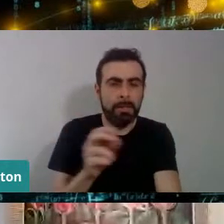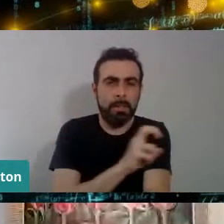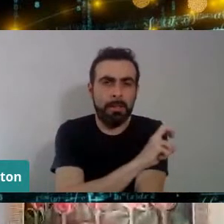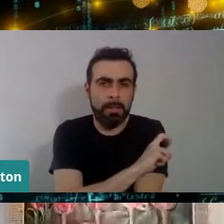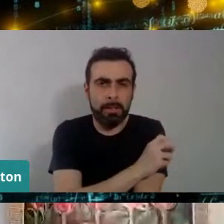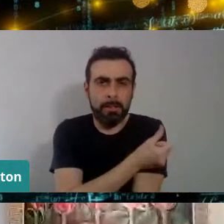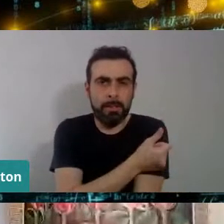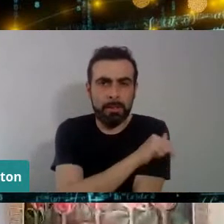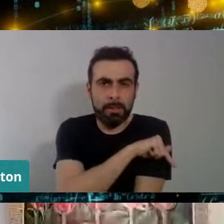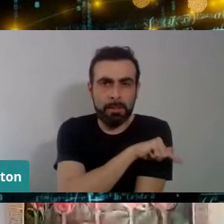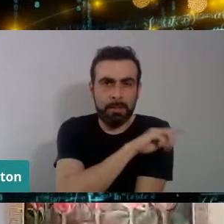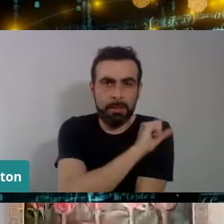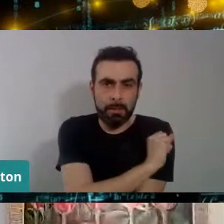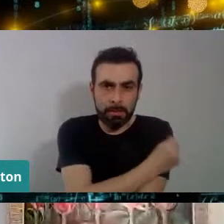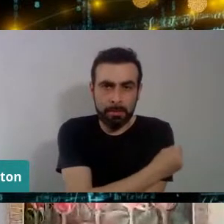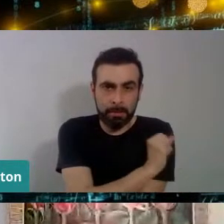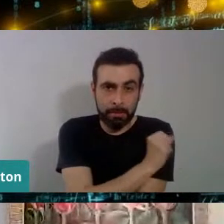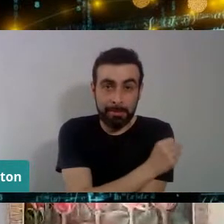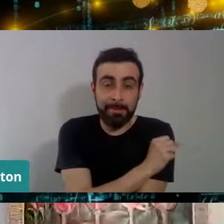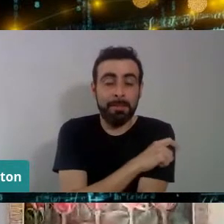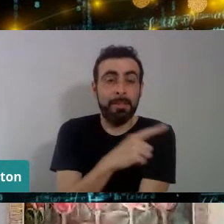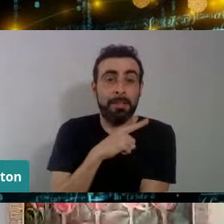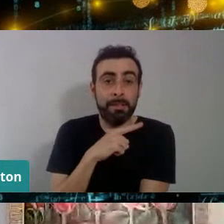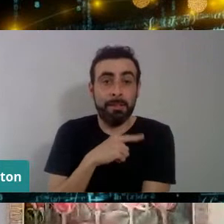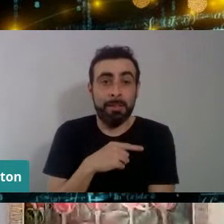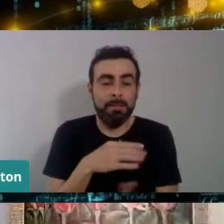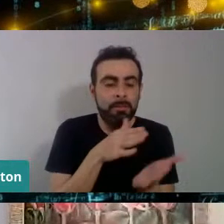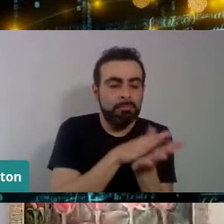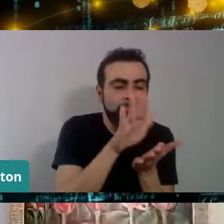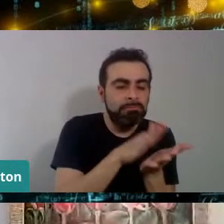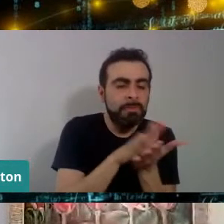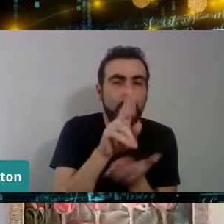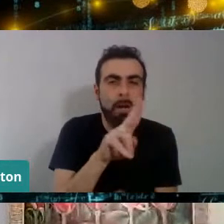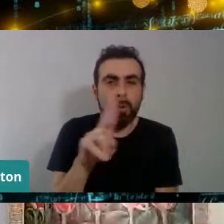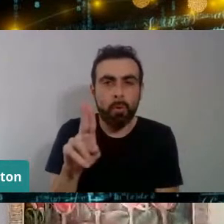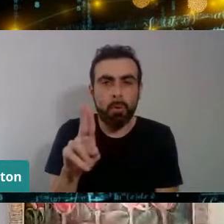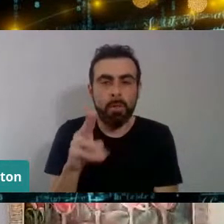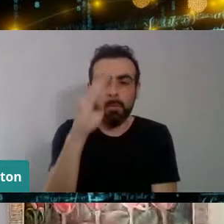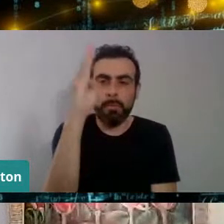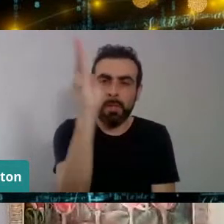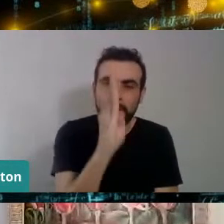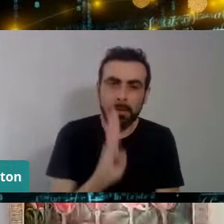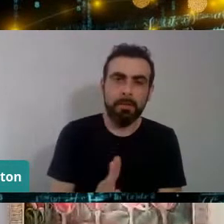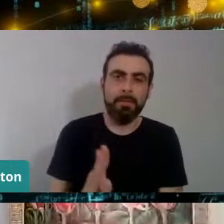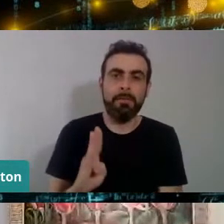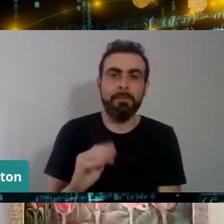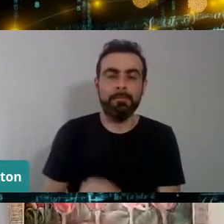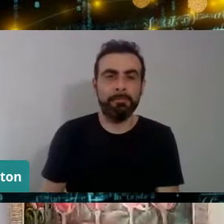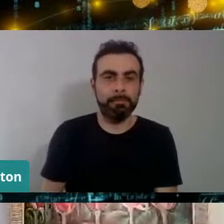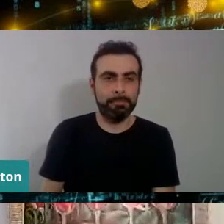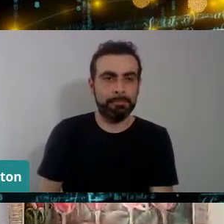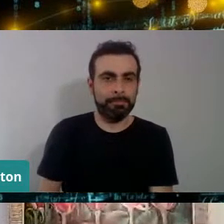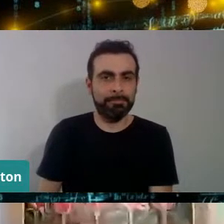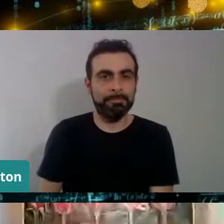série, publicado muito pela editora do Brasil. Né?